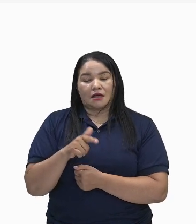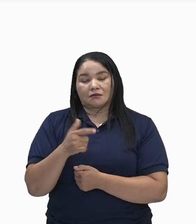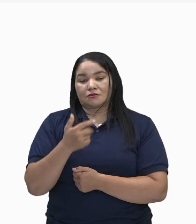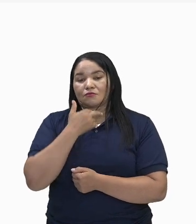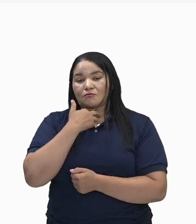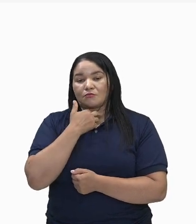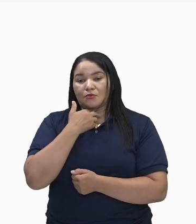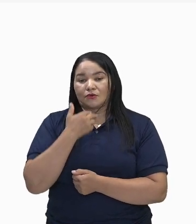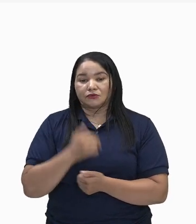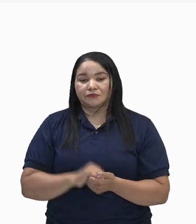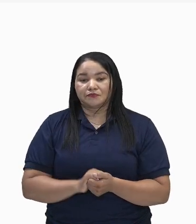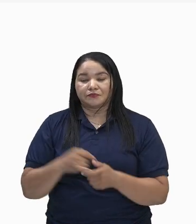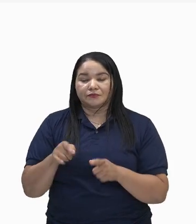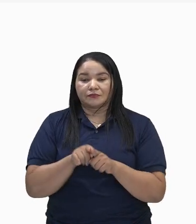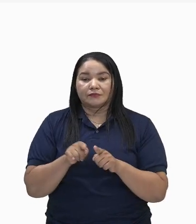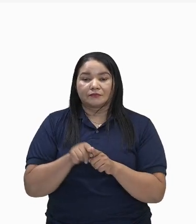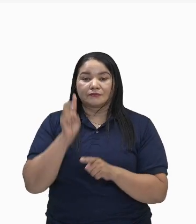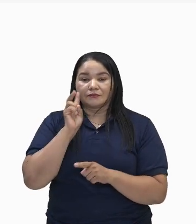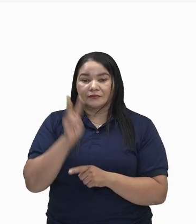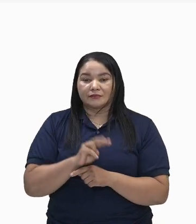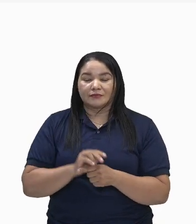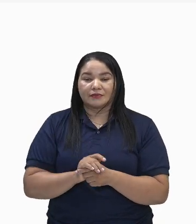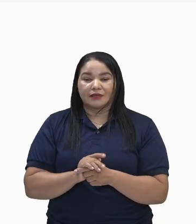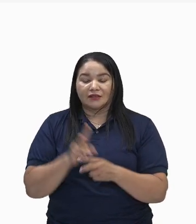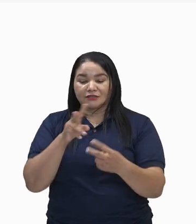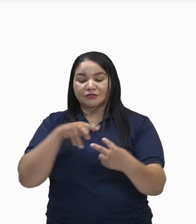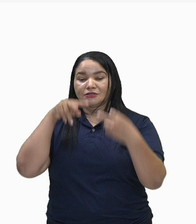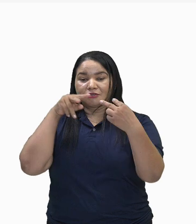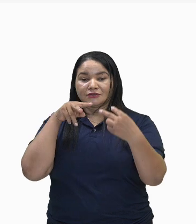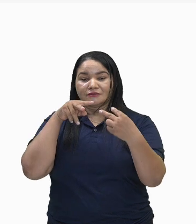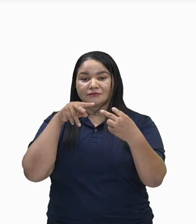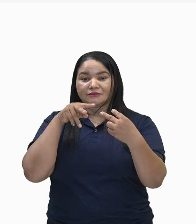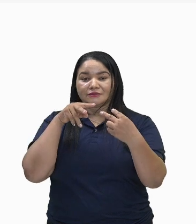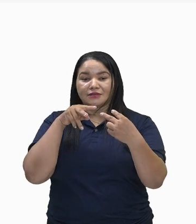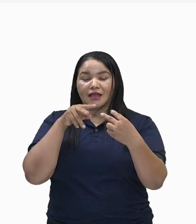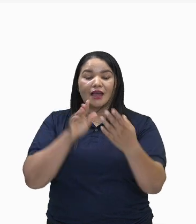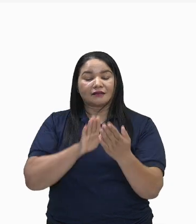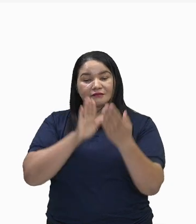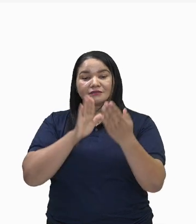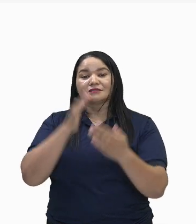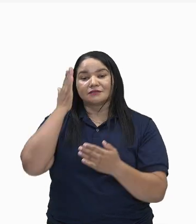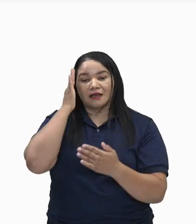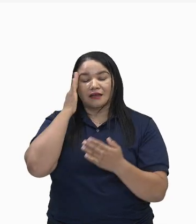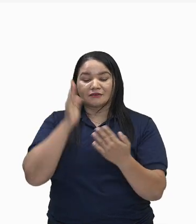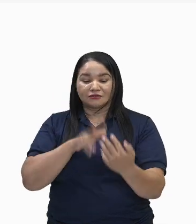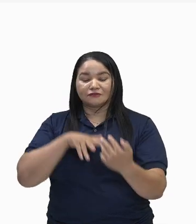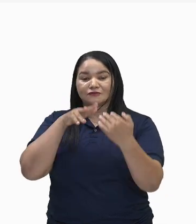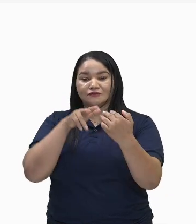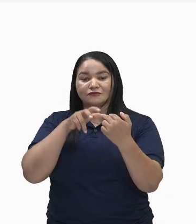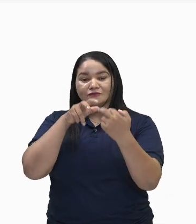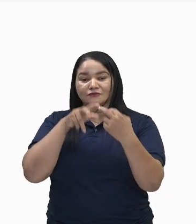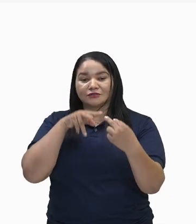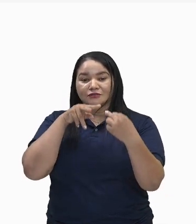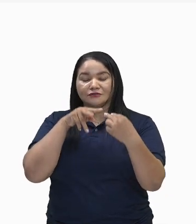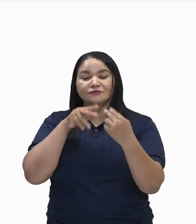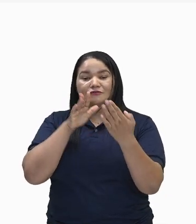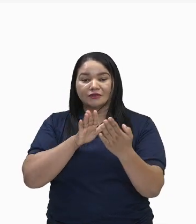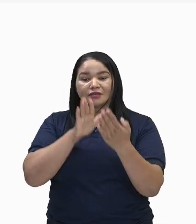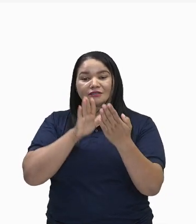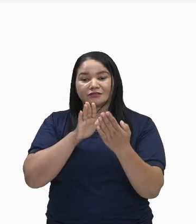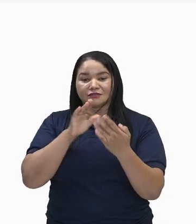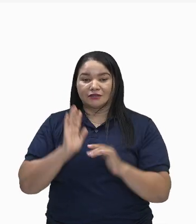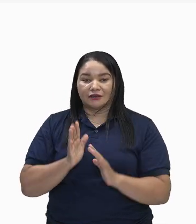dia. Encarar de frente. Se eu estou encarando, já é de frente, eu não preciso dizer que é de frente,